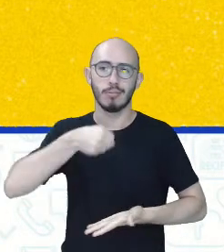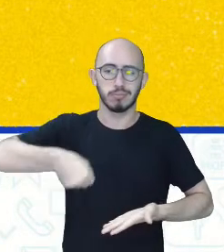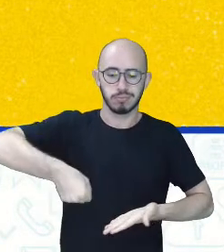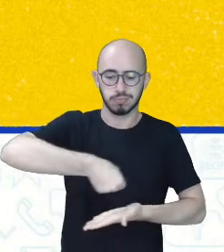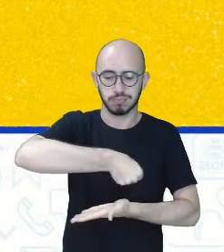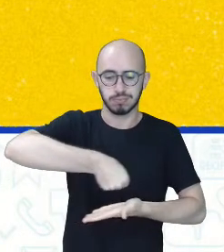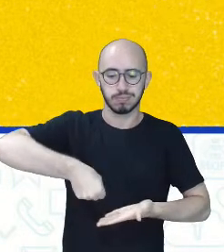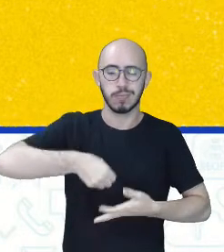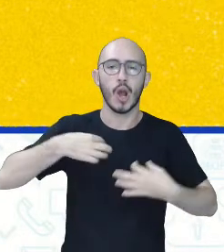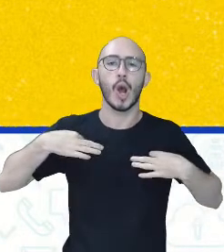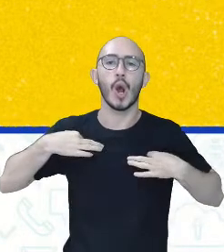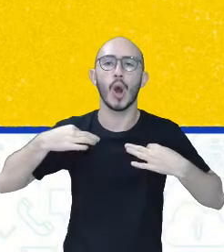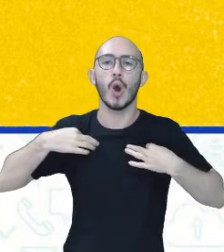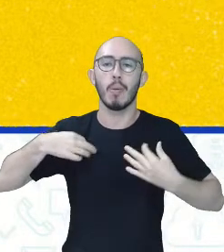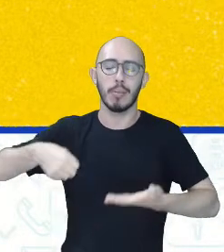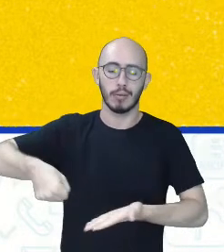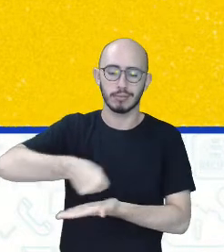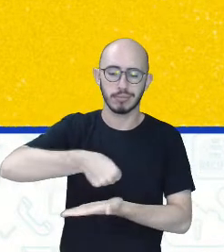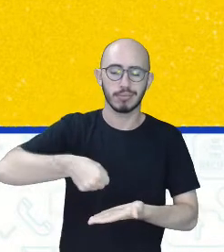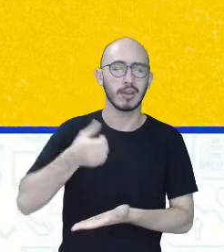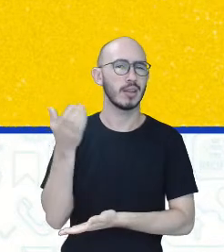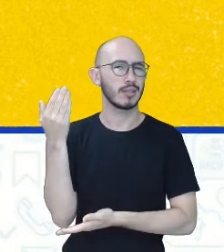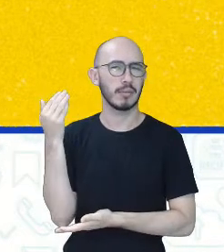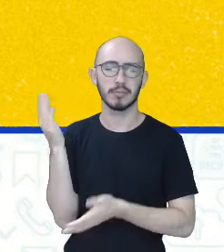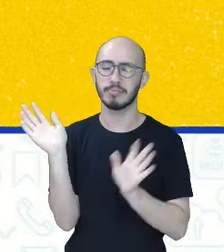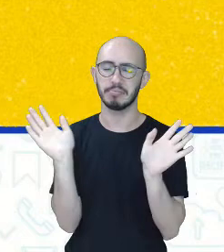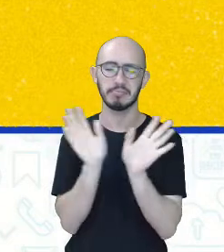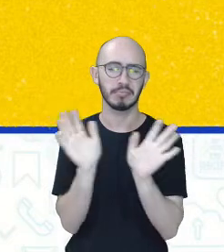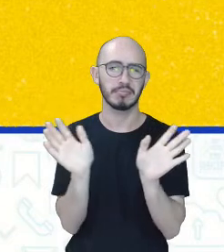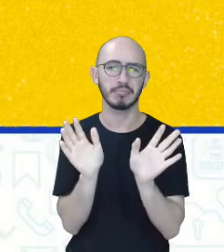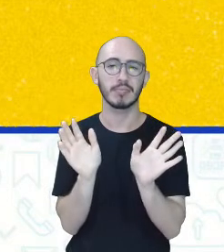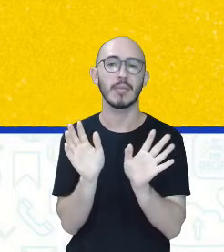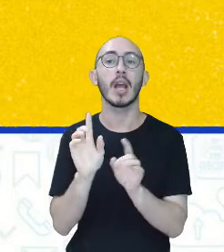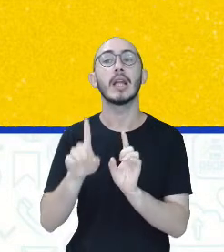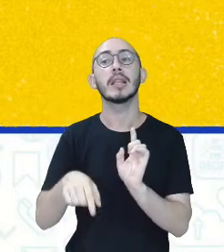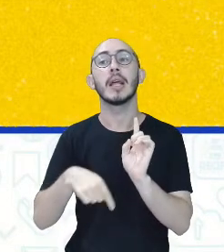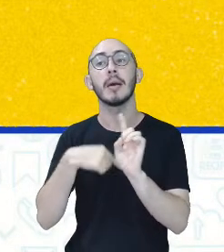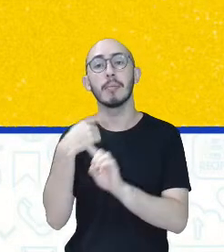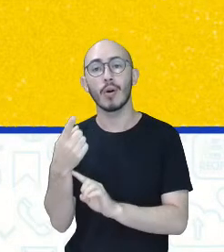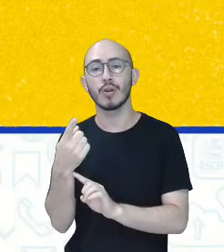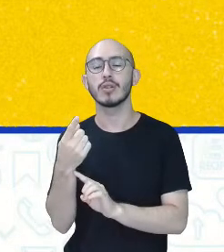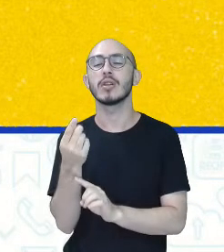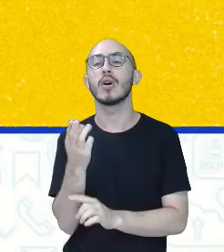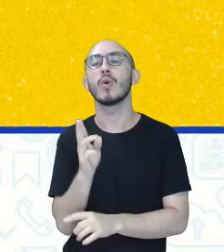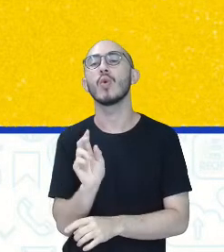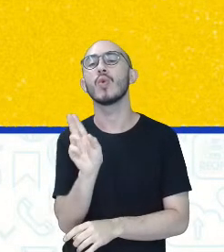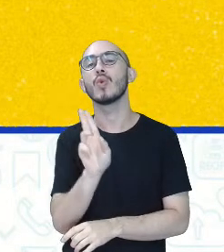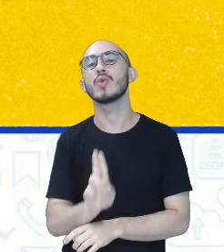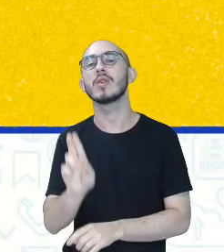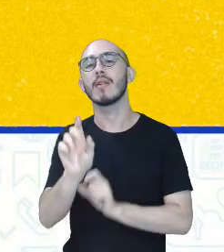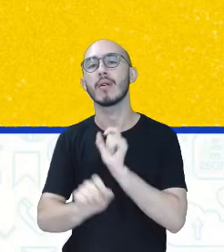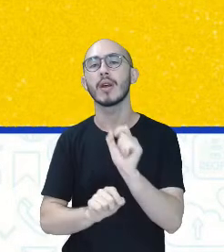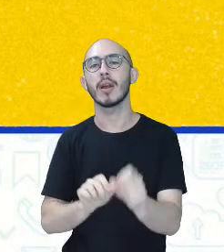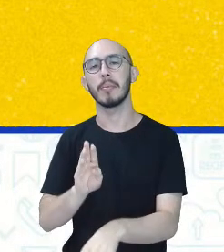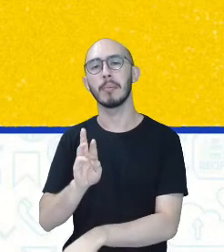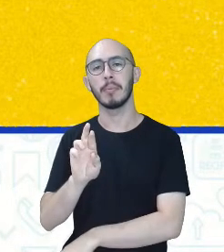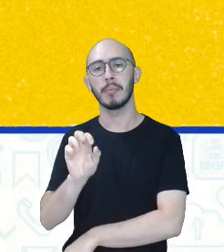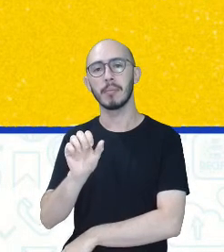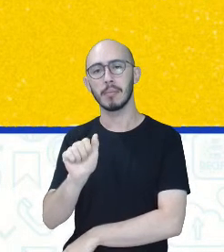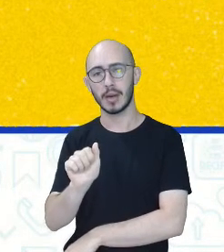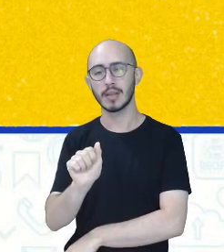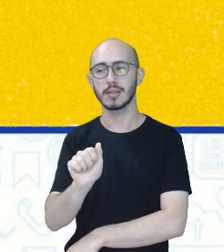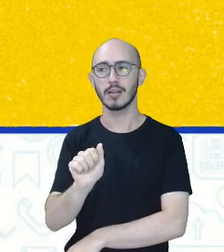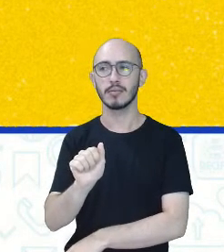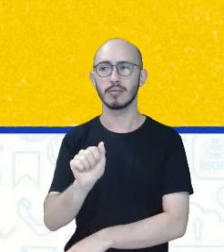exemplo, antigamente não se passava. Depois, usava-se ferros à brasa. Tinha uma tampa, essa tampa